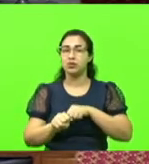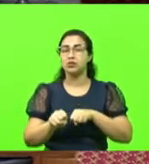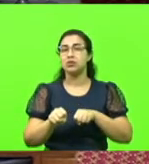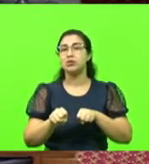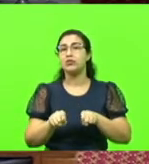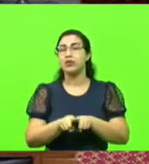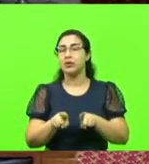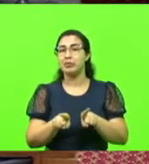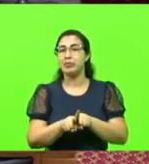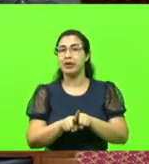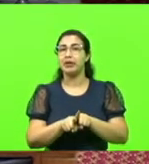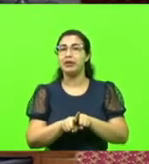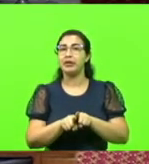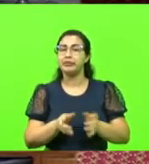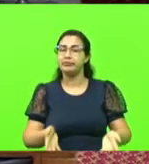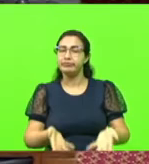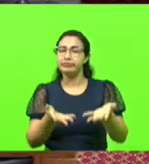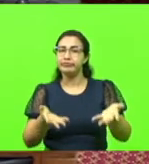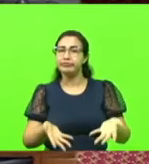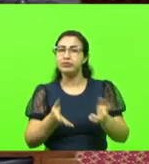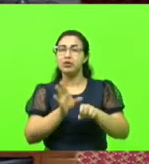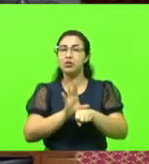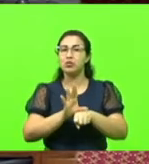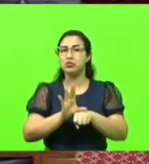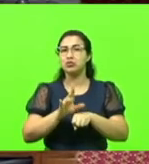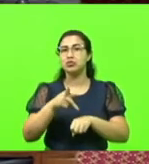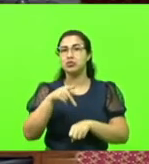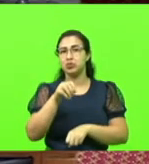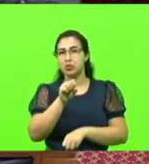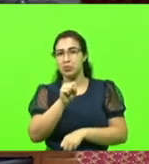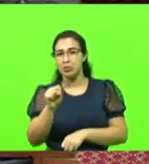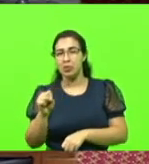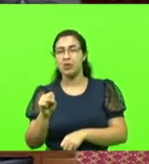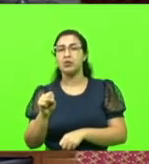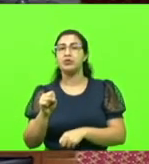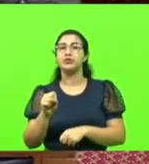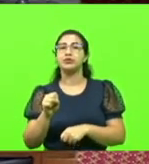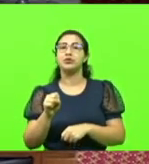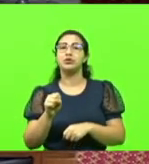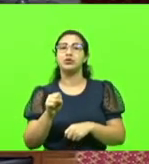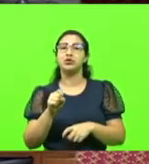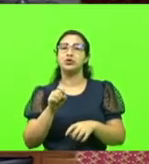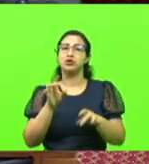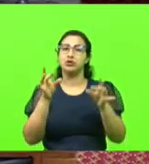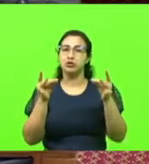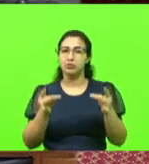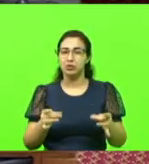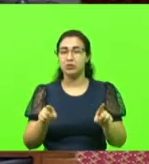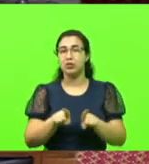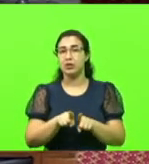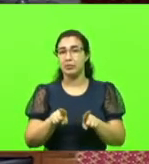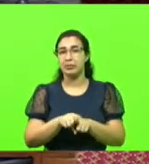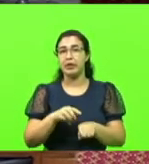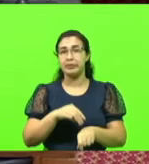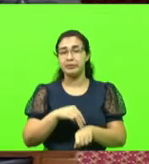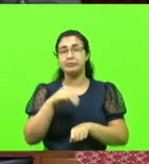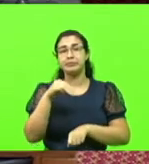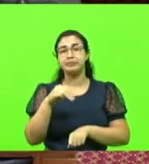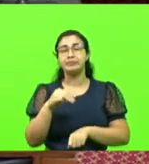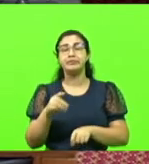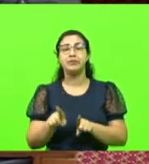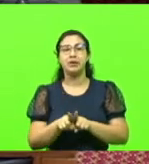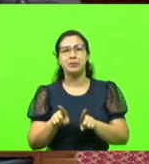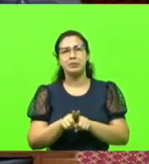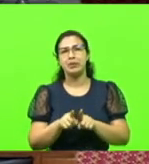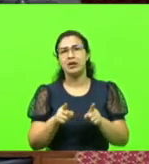aperfeiçoamento profissional com cursos de pós-graduação em nível de especialização e mestrado, além de programas de extensão